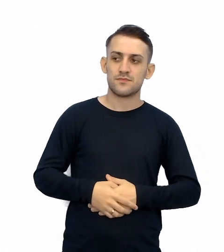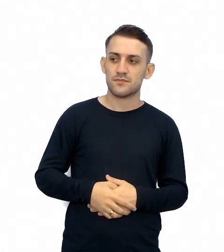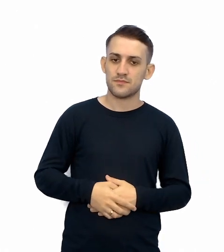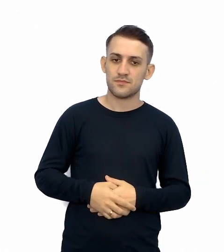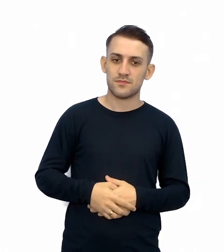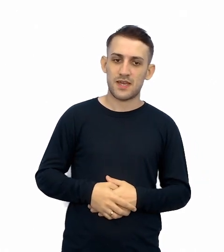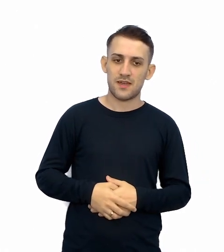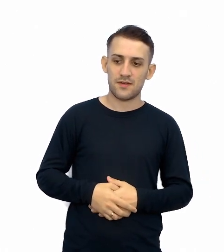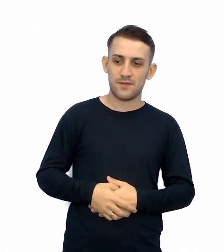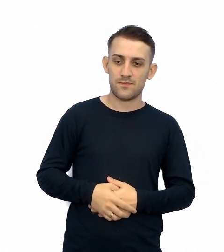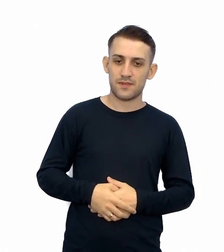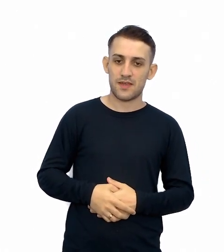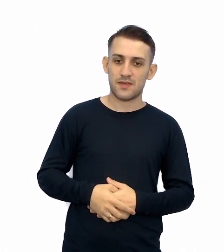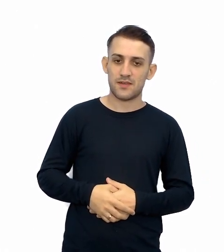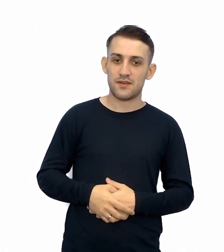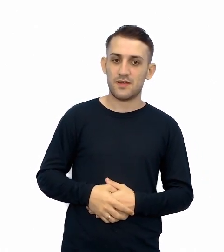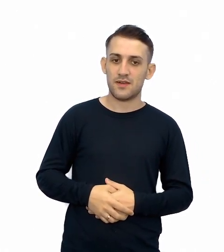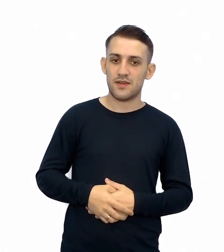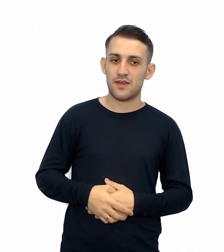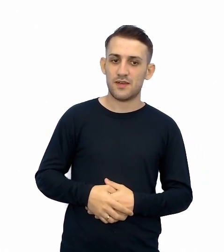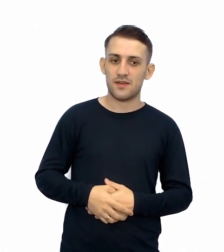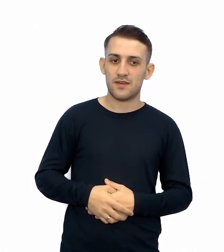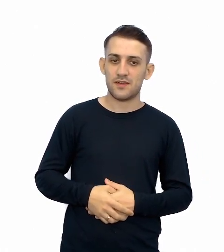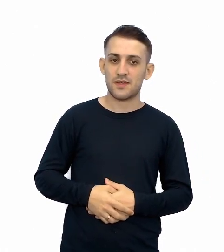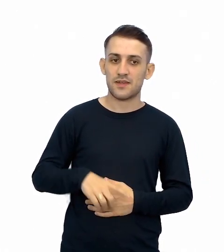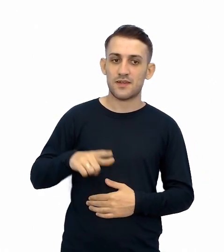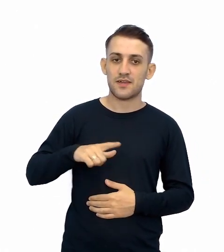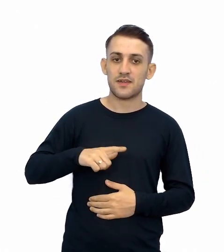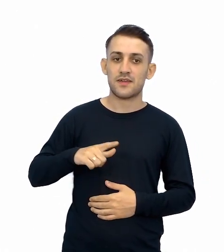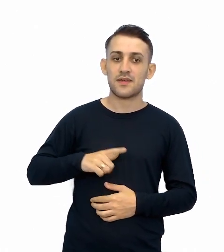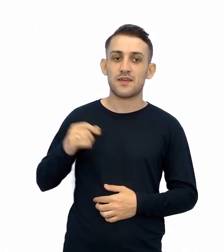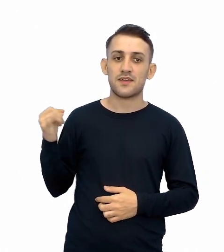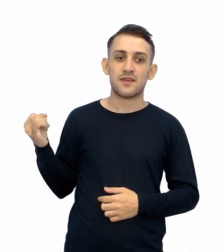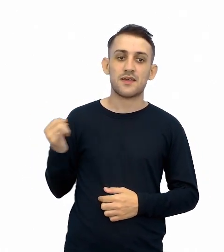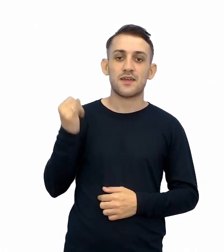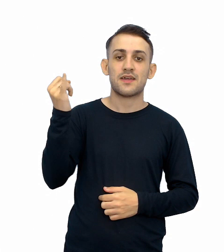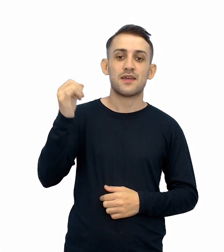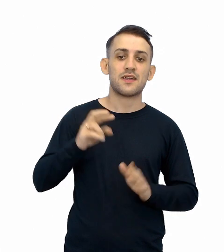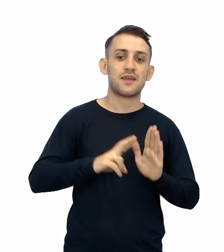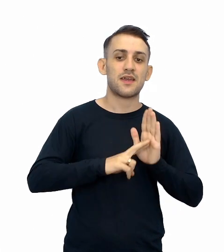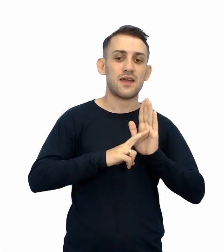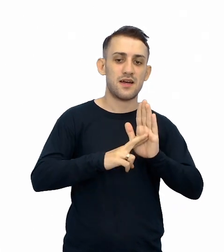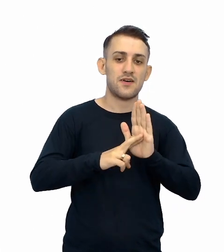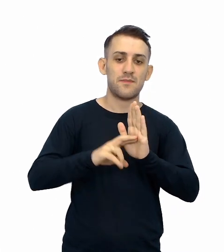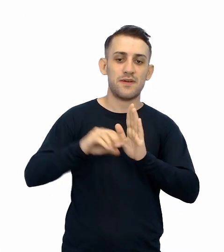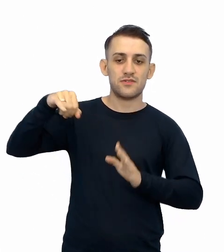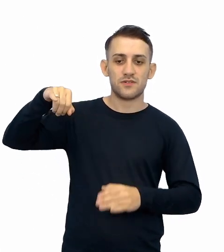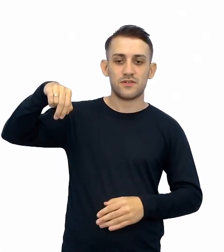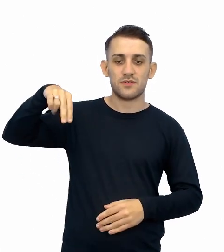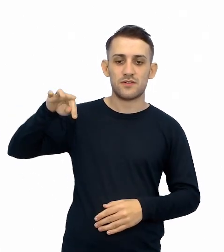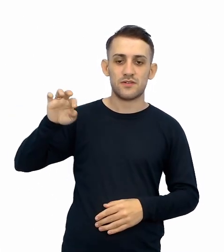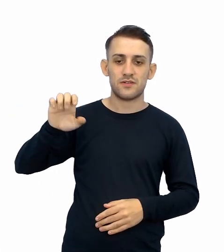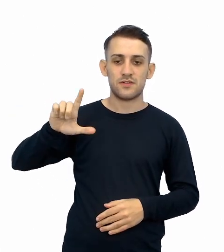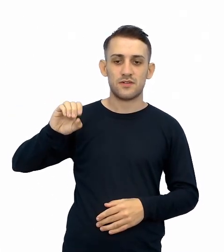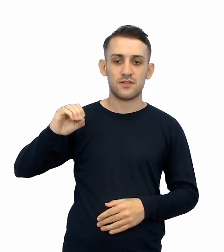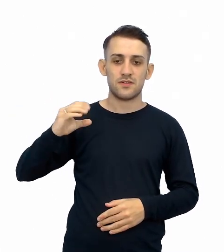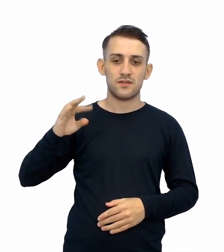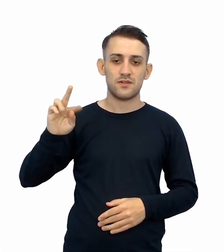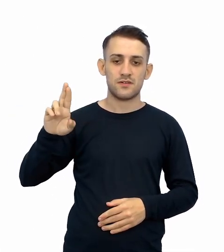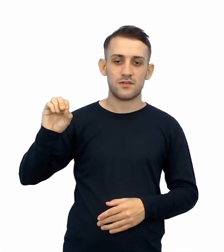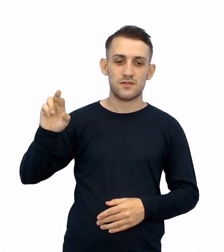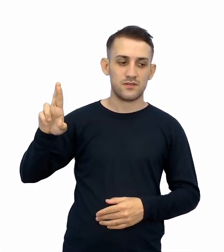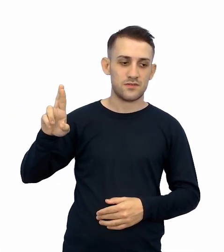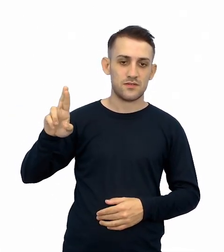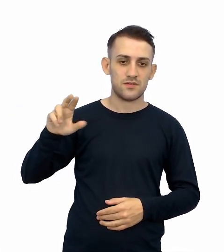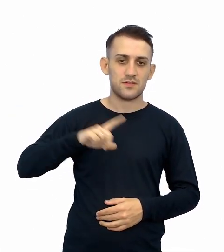Pronto. A importância da representação do interlocutor. O que está em jogo